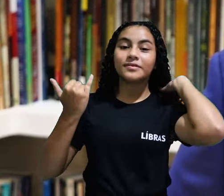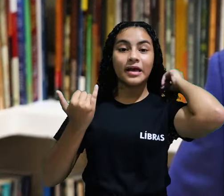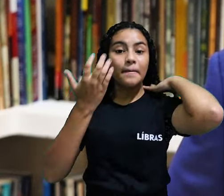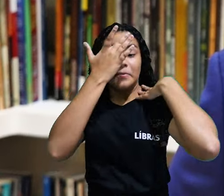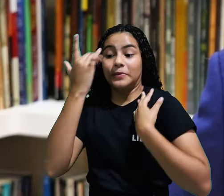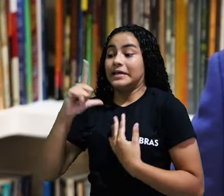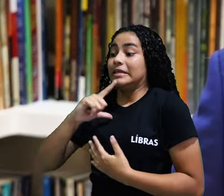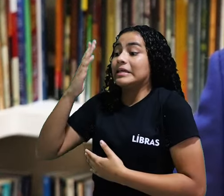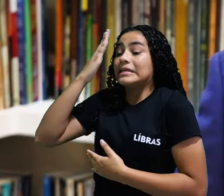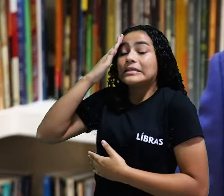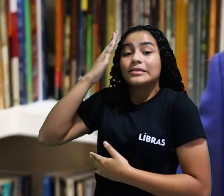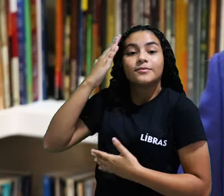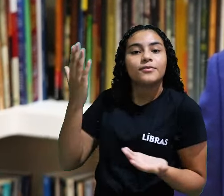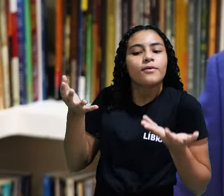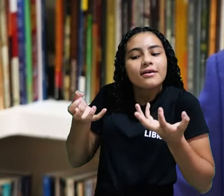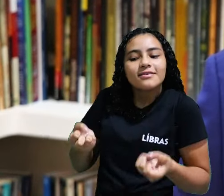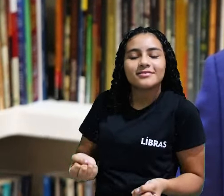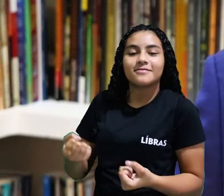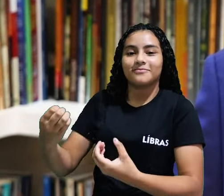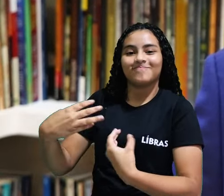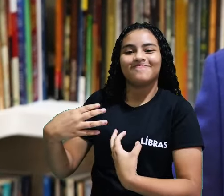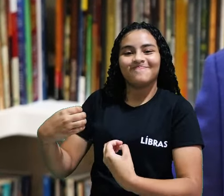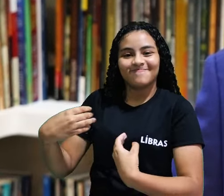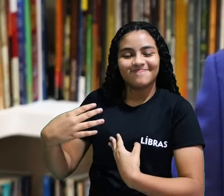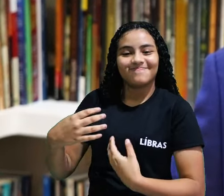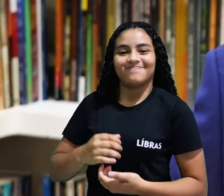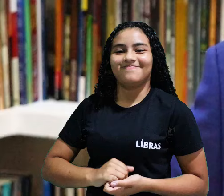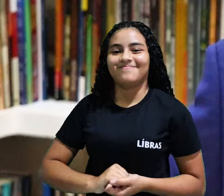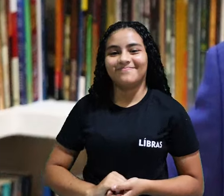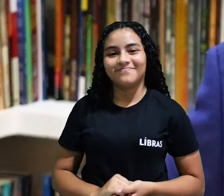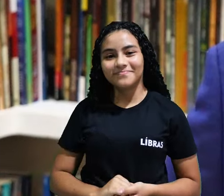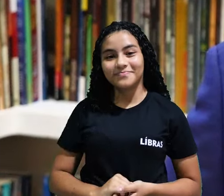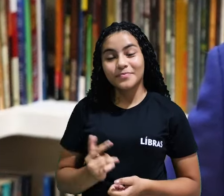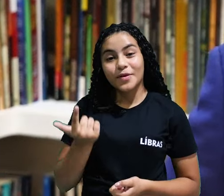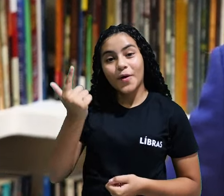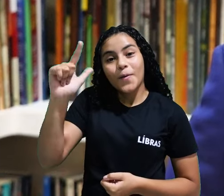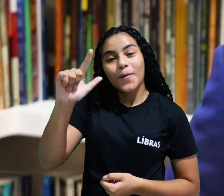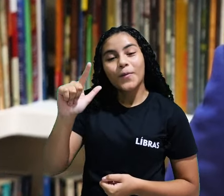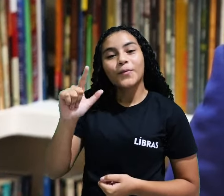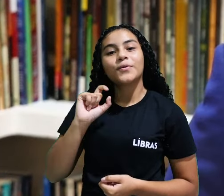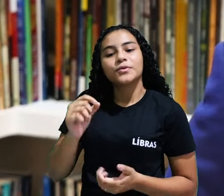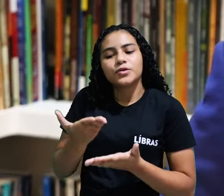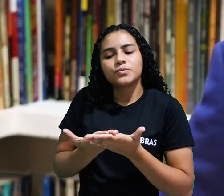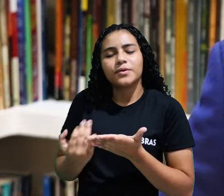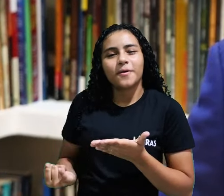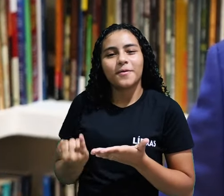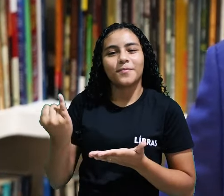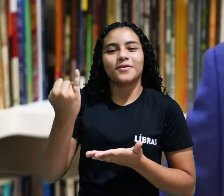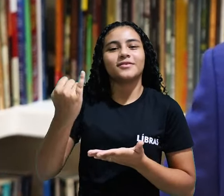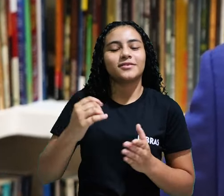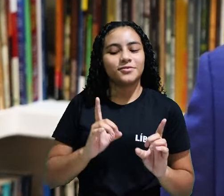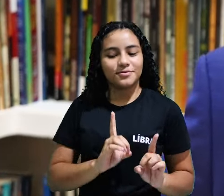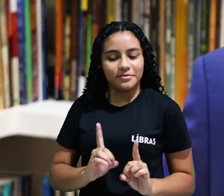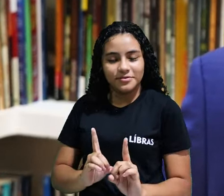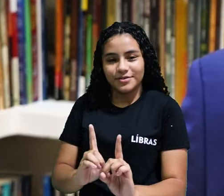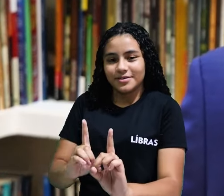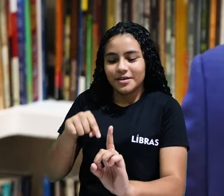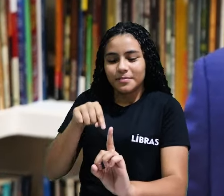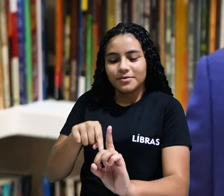tem entendimento receberá orientação. Outra lição importante é que os